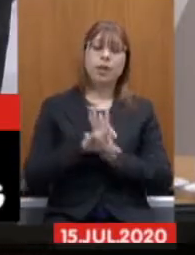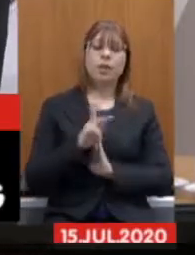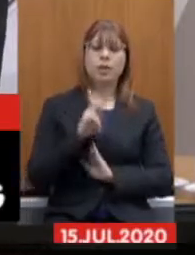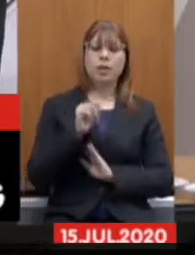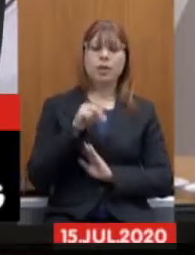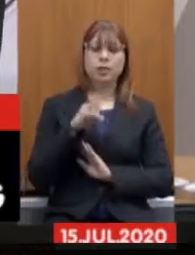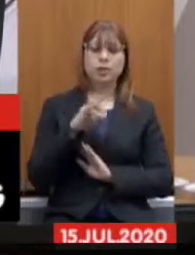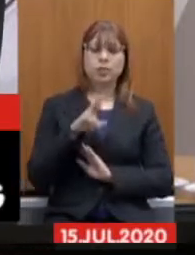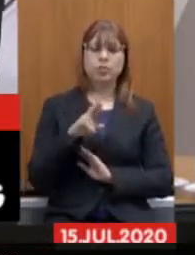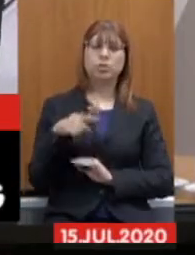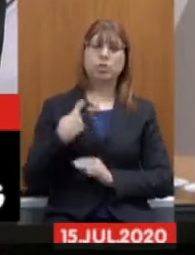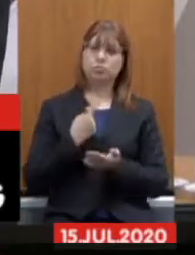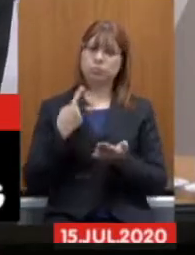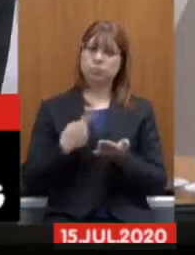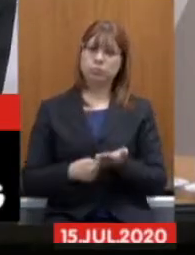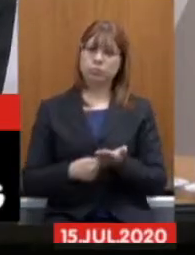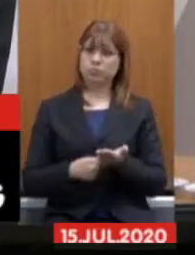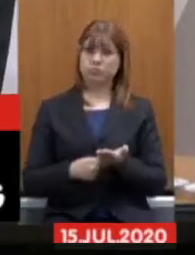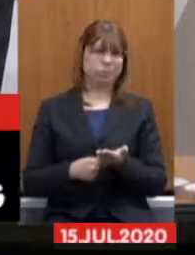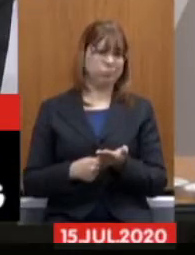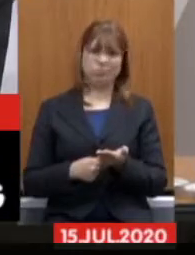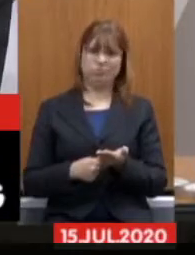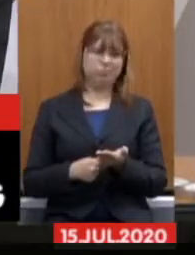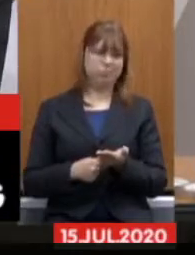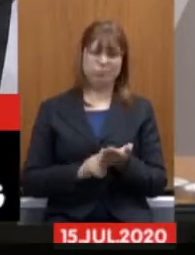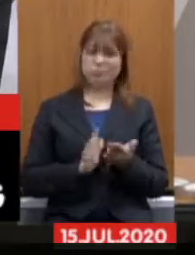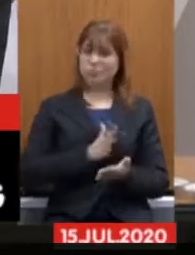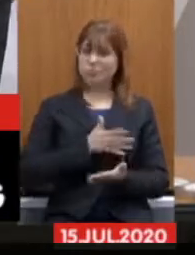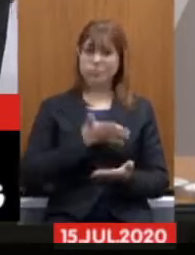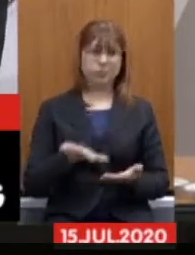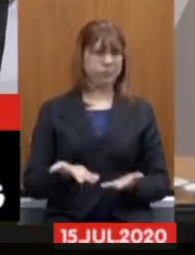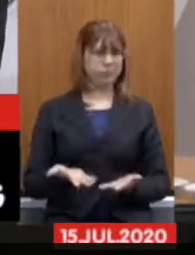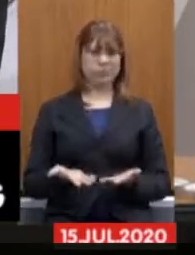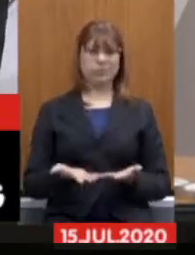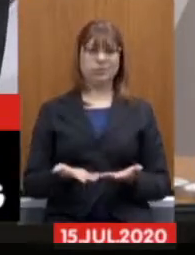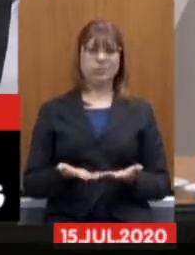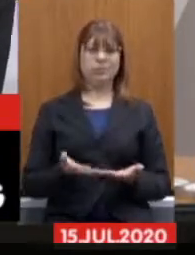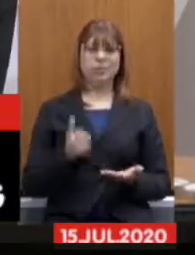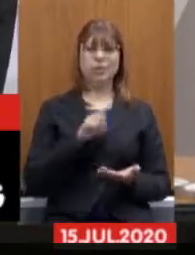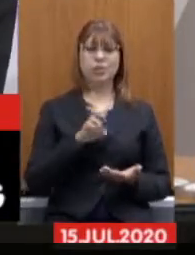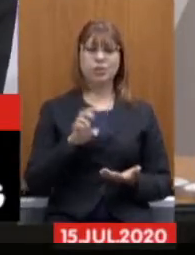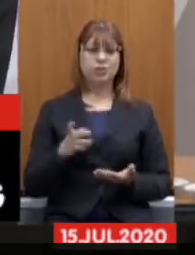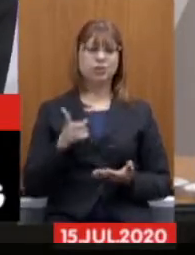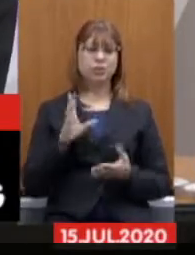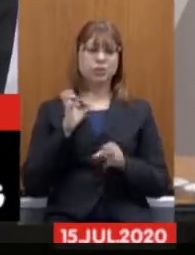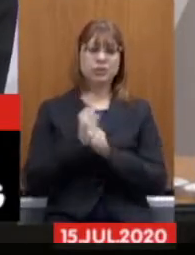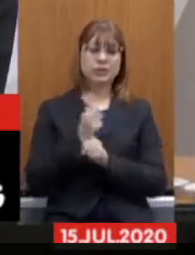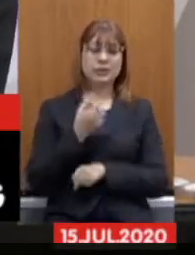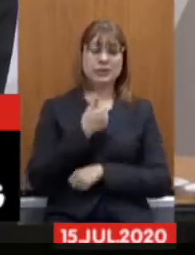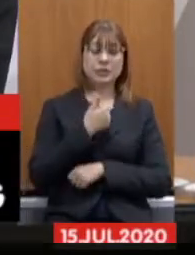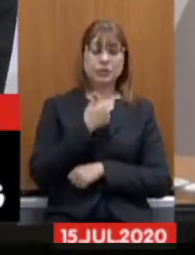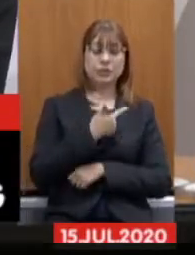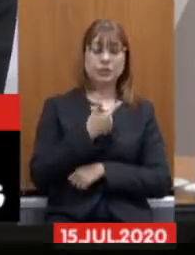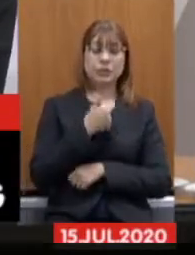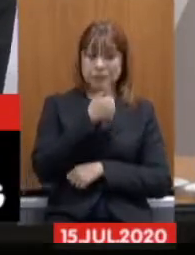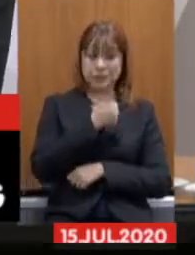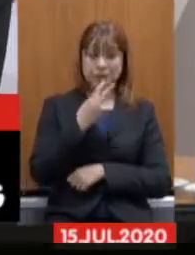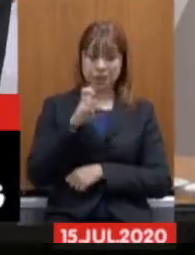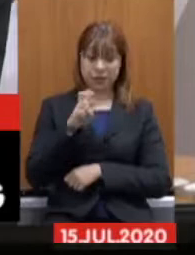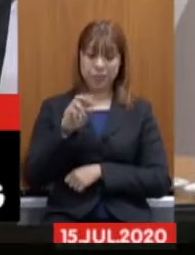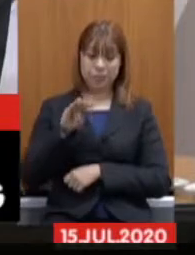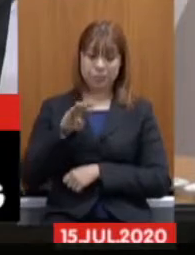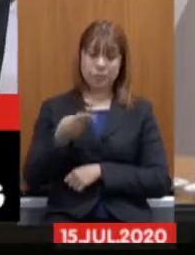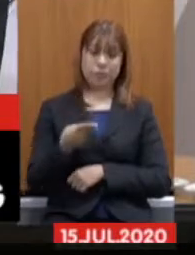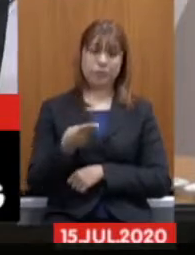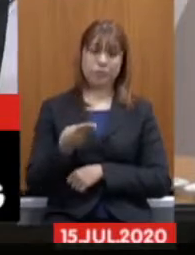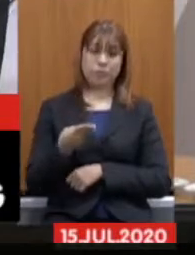delicadinho precisamos acordo péssimo é um crédito que a gente é calculado de 135 milhões vão ser